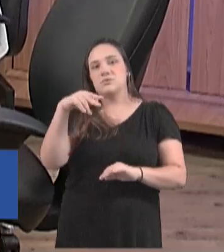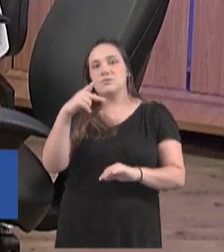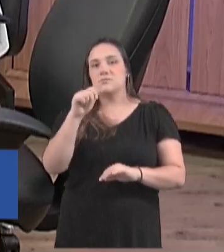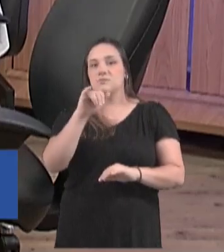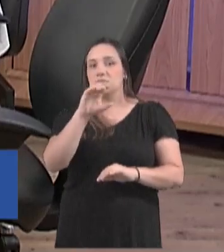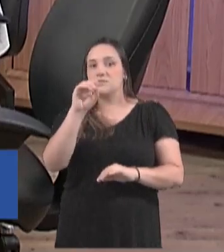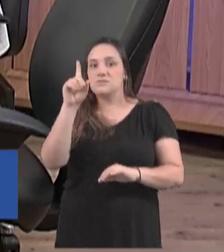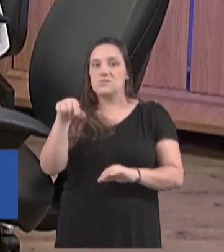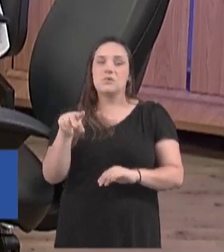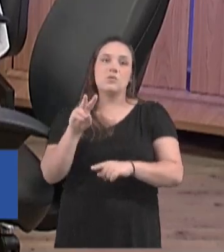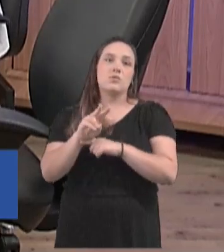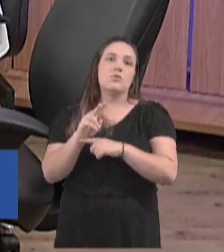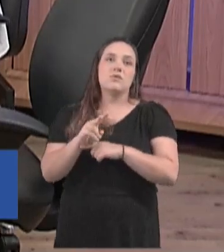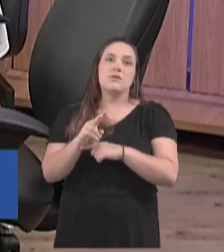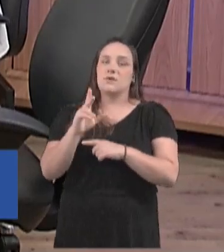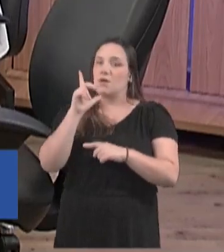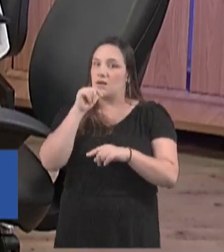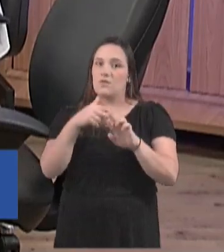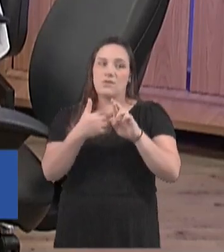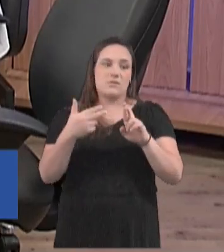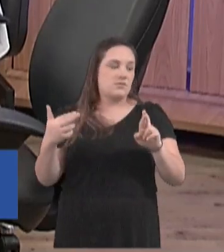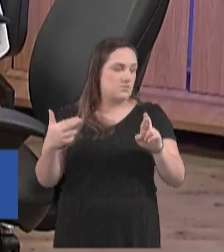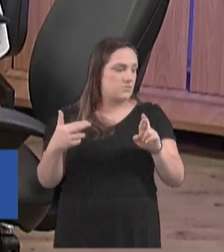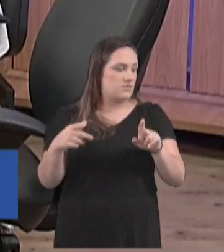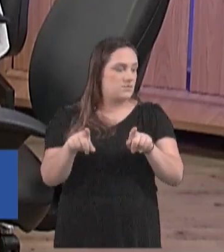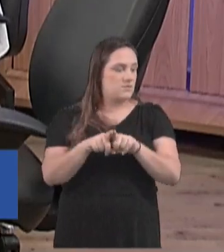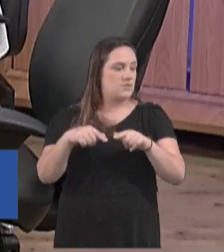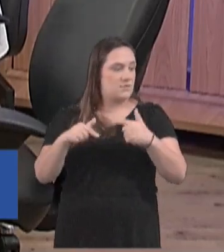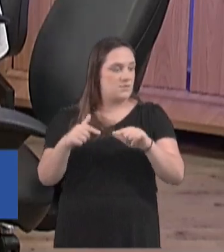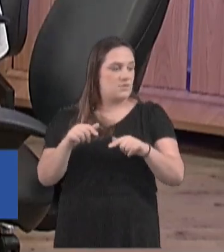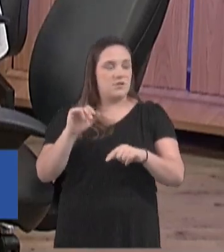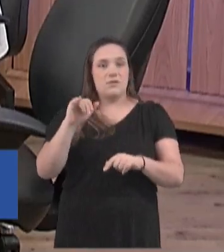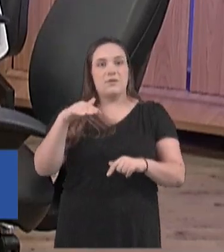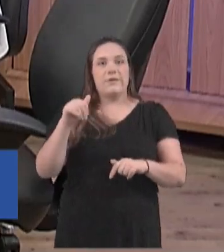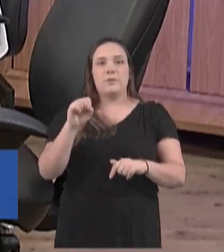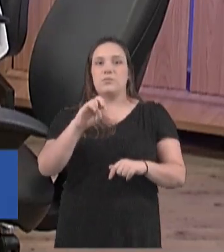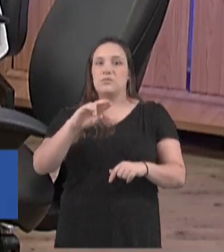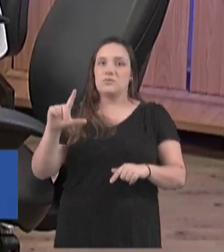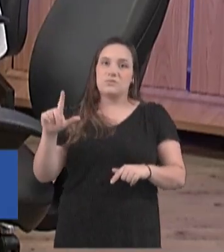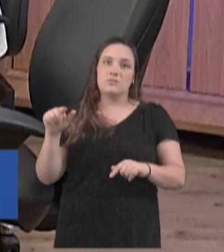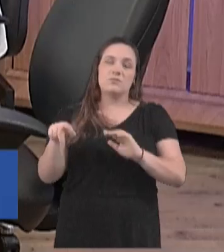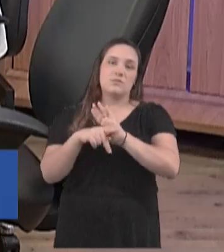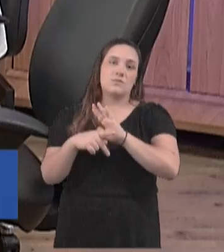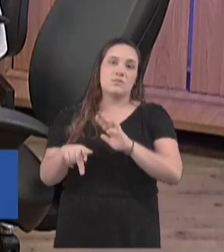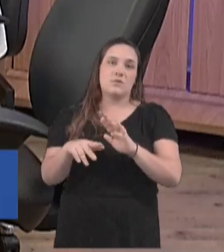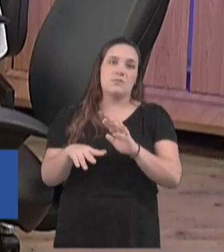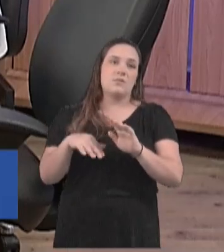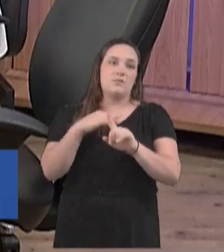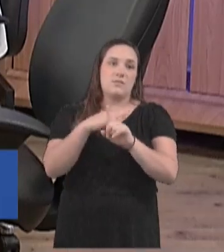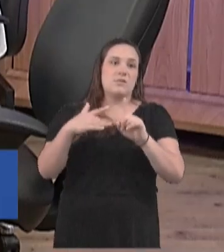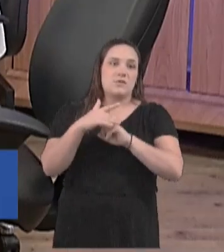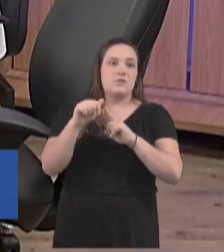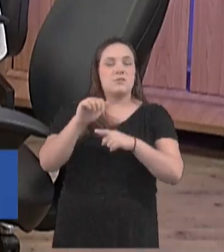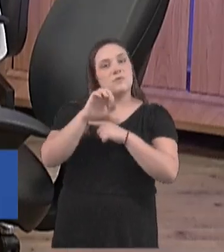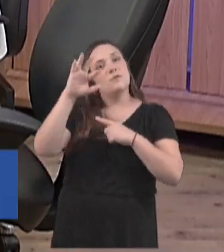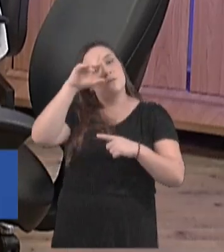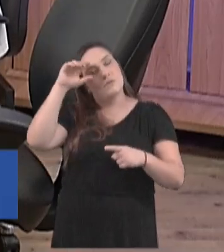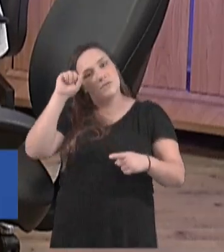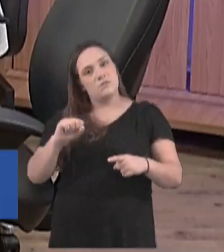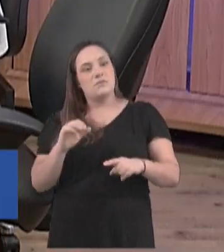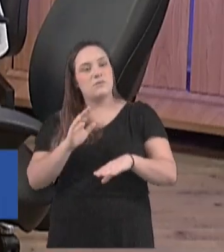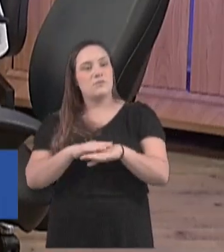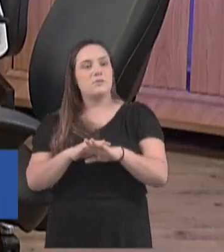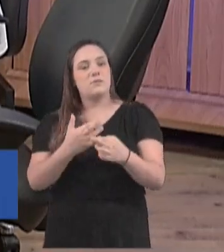mestre em saneamento ambiental e recursos hídricos e também atua no IMASU, que é o órgão, né, de meio ambiente aqui de Mato Grosso do Sul, e que